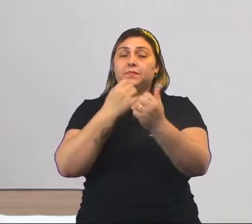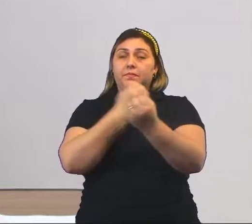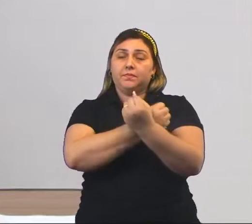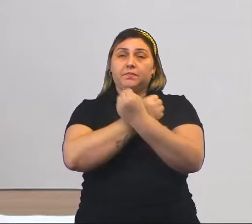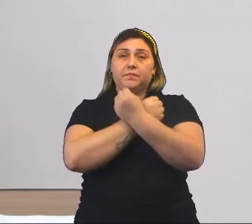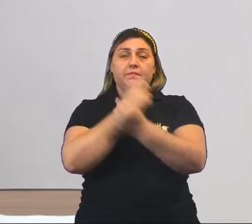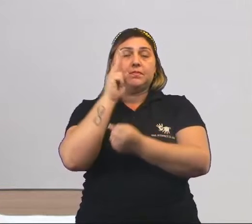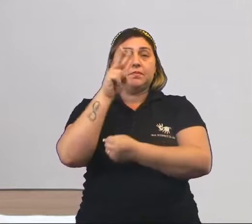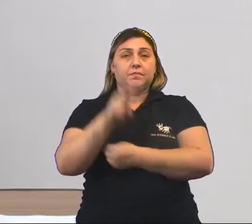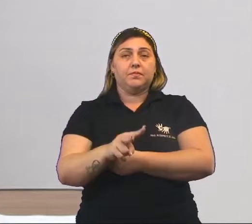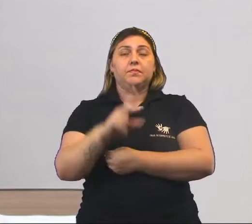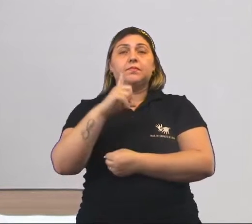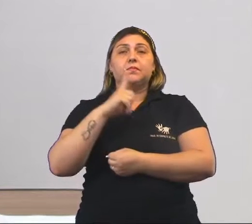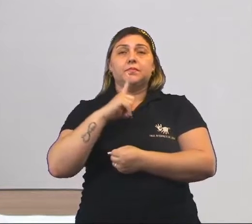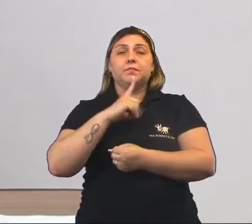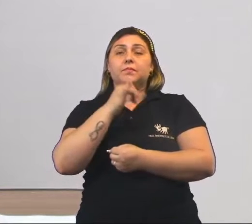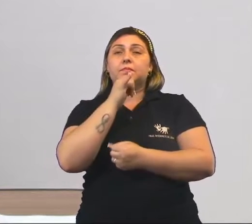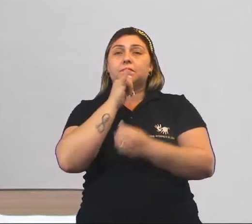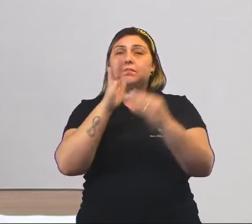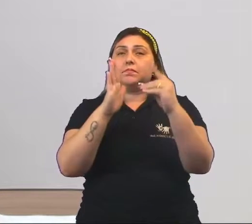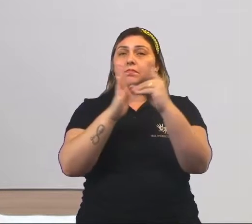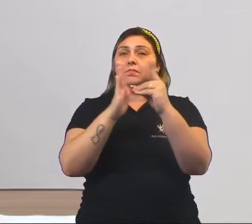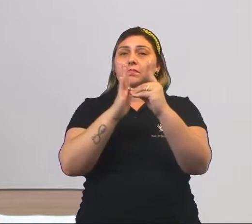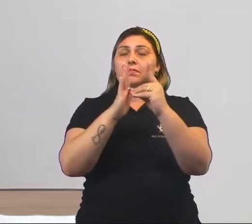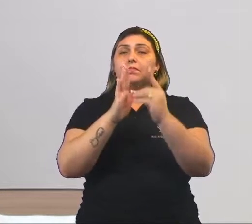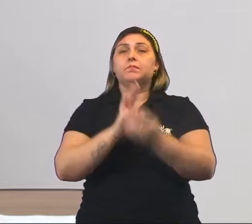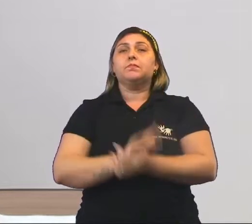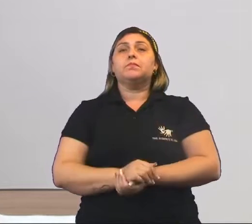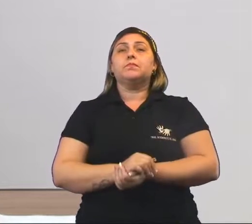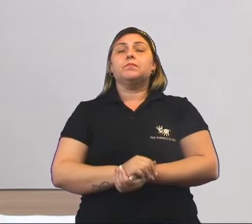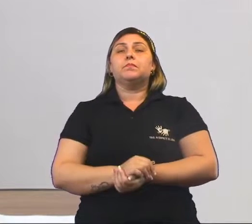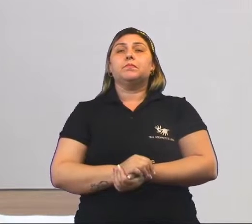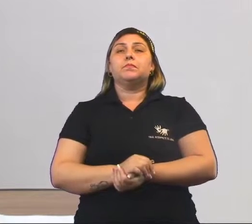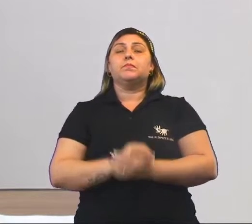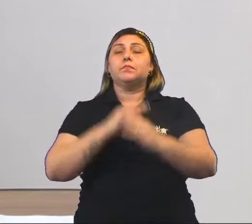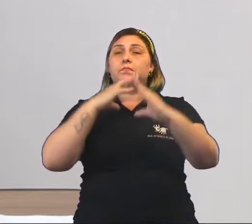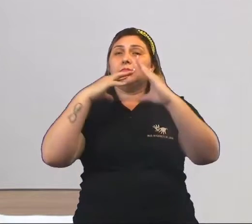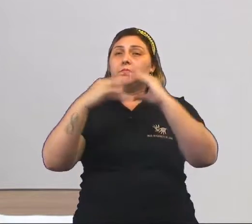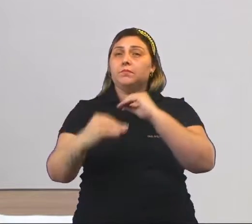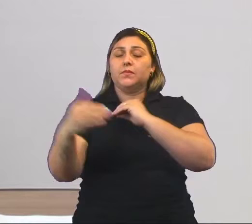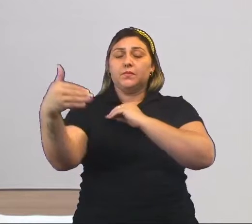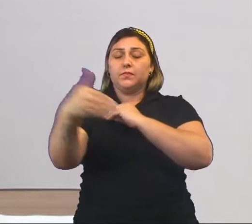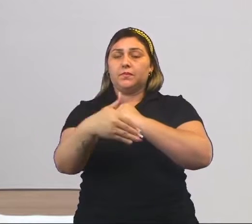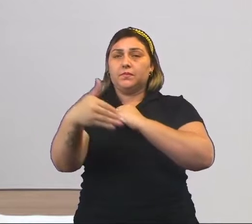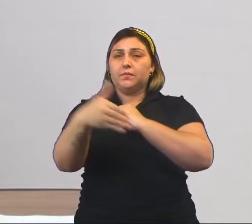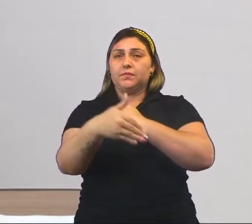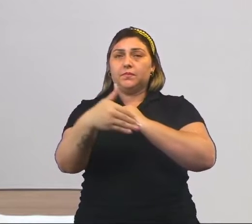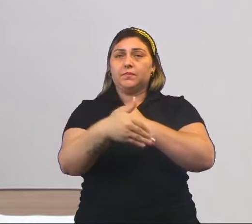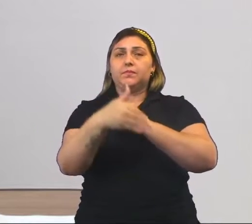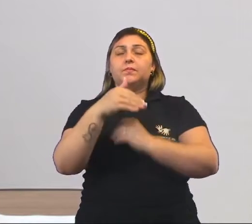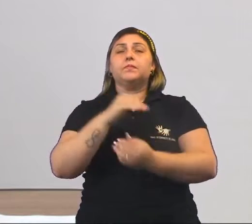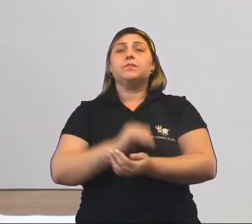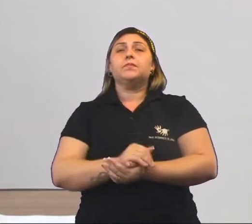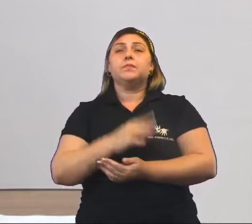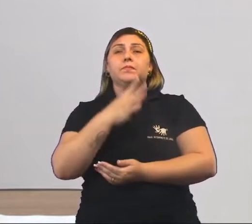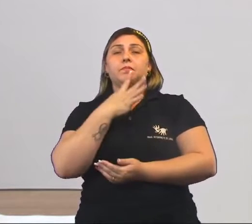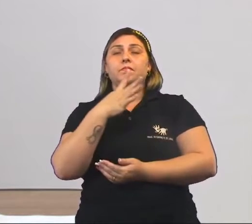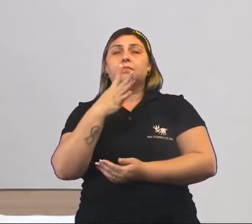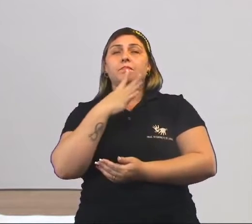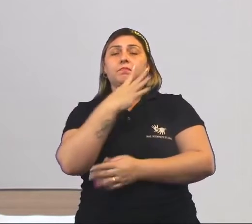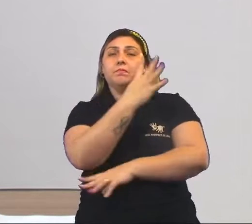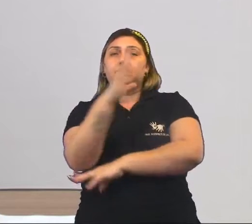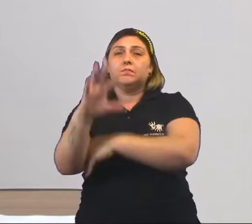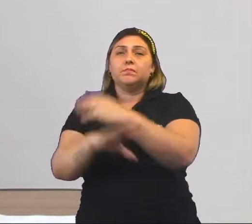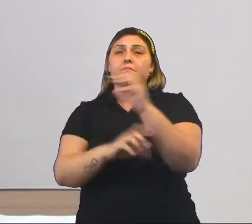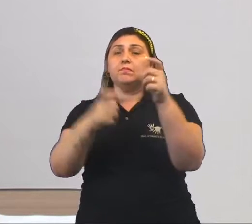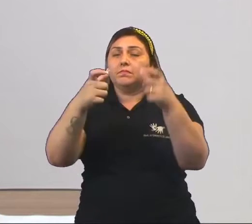como nós vimos aí, nós temos como exemplo os indígenas. E como eles fugiam com frequência, afinal eles conheciam bem a